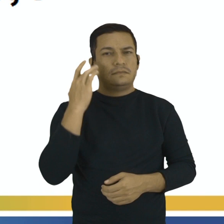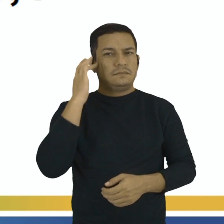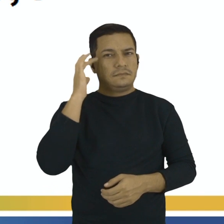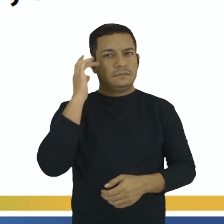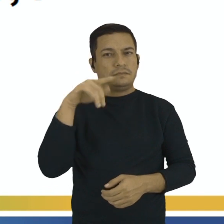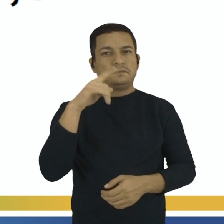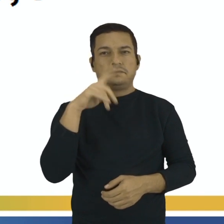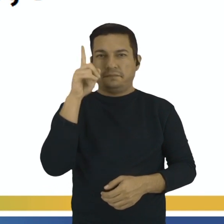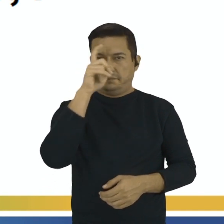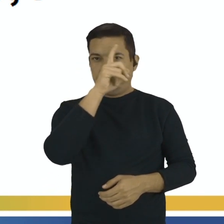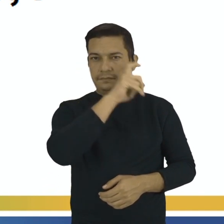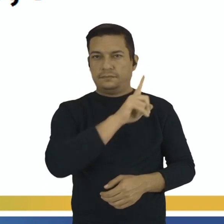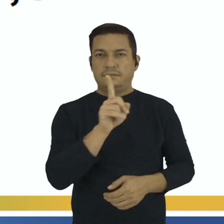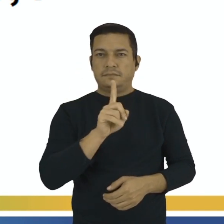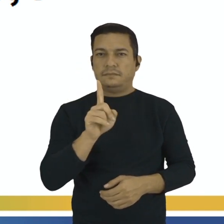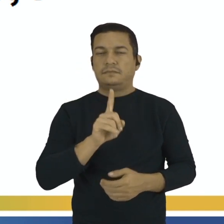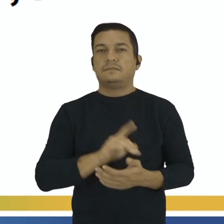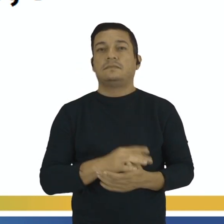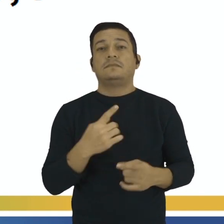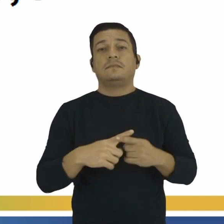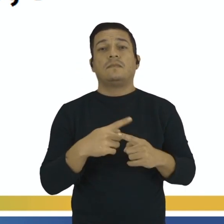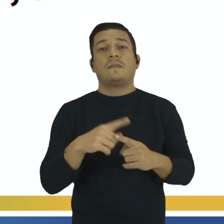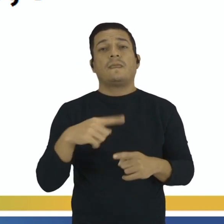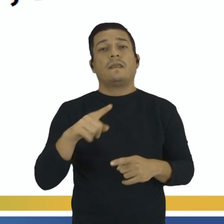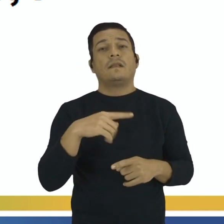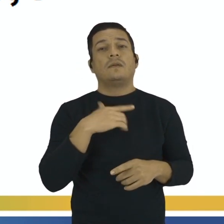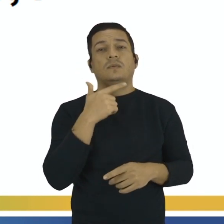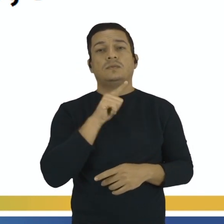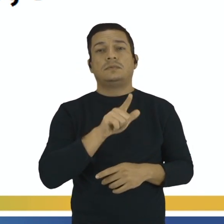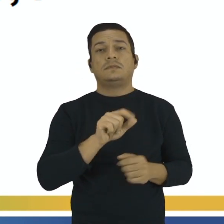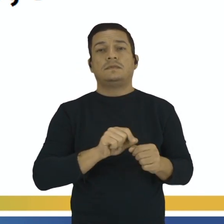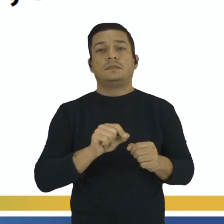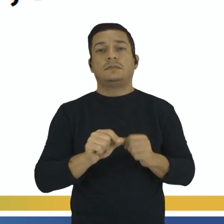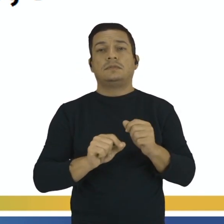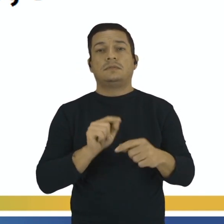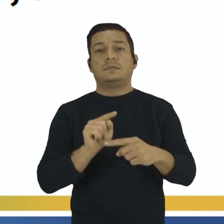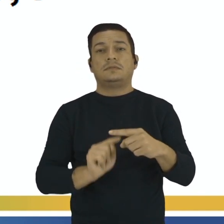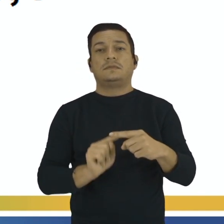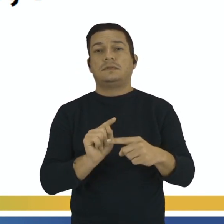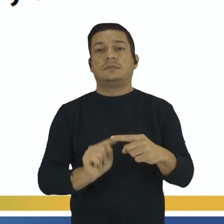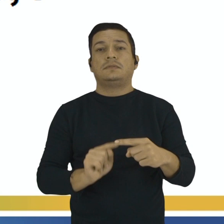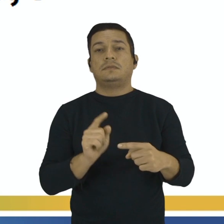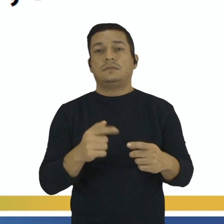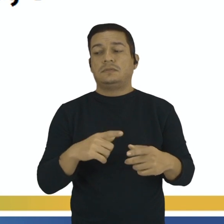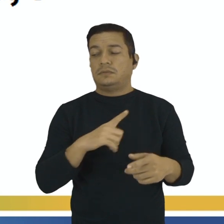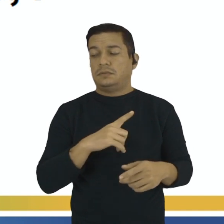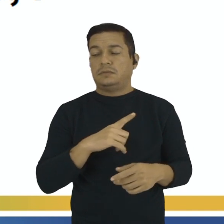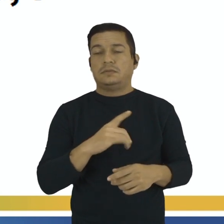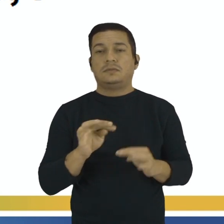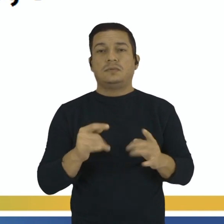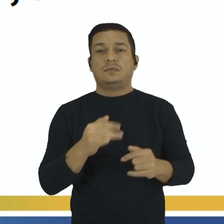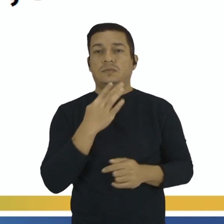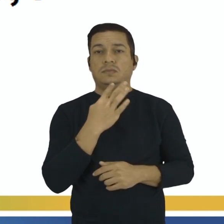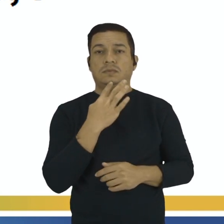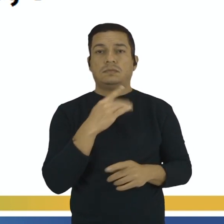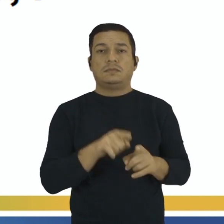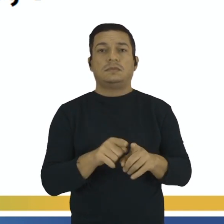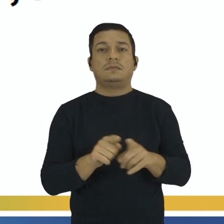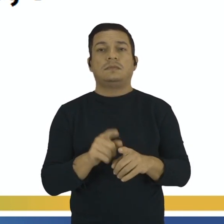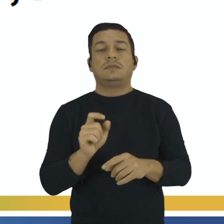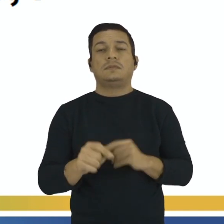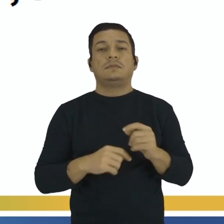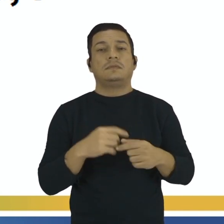não acharam isso difícil, porque vocês conseguem fazer uma divisão e já têm todo o conhecimento